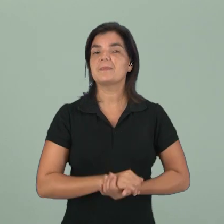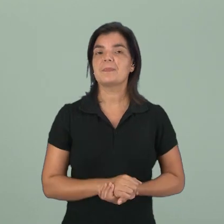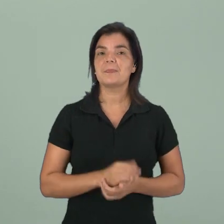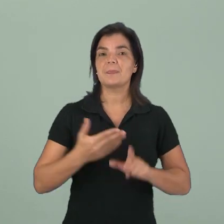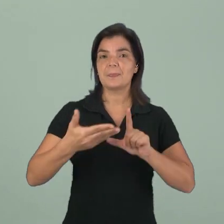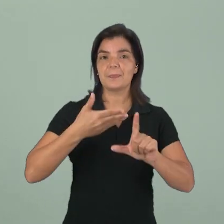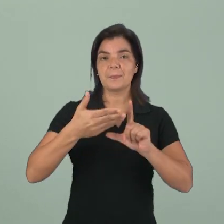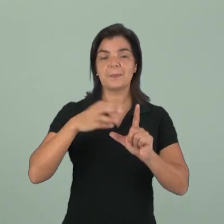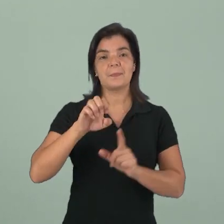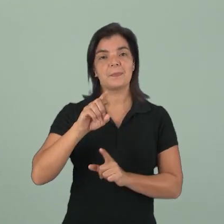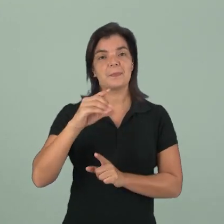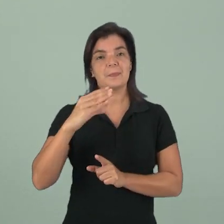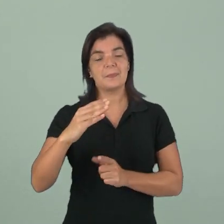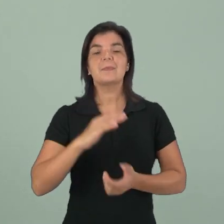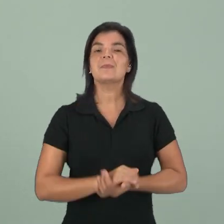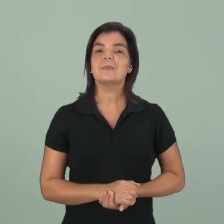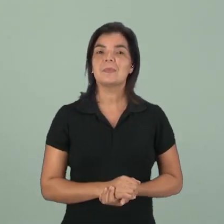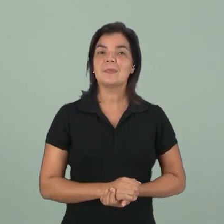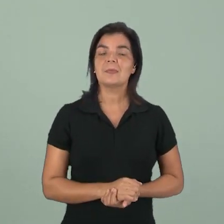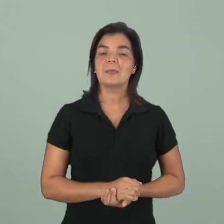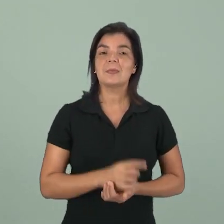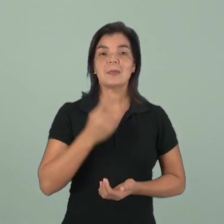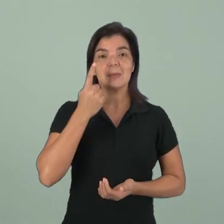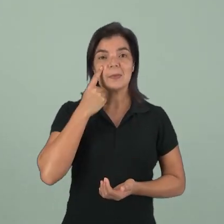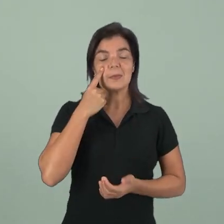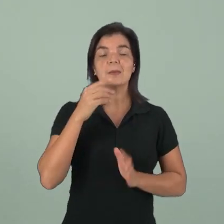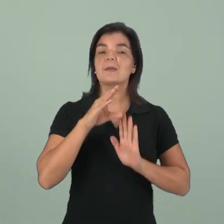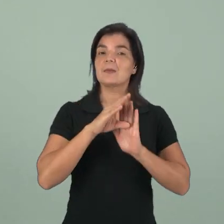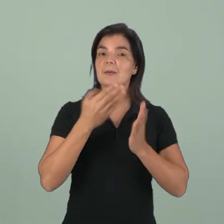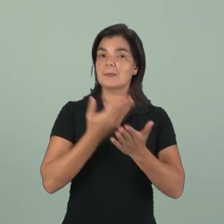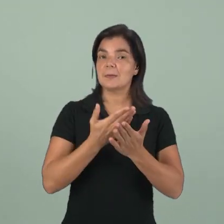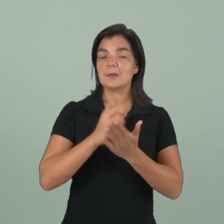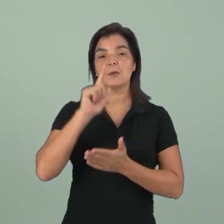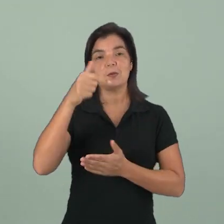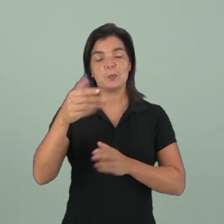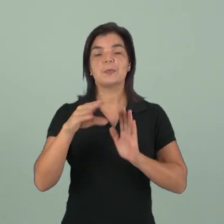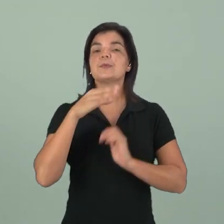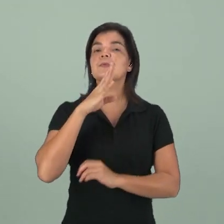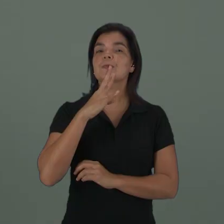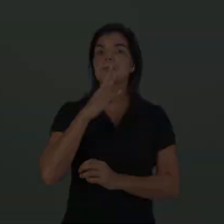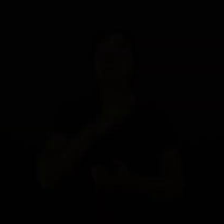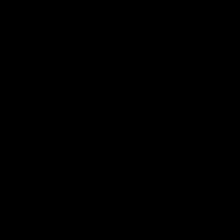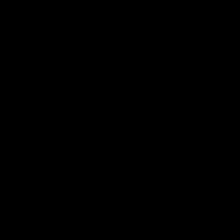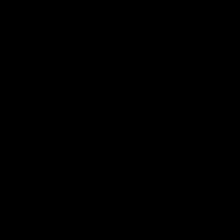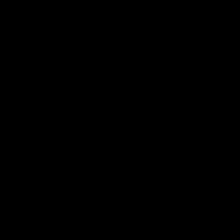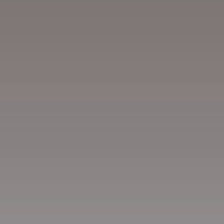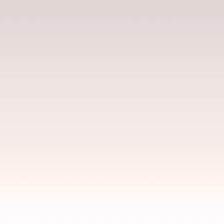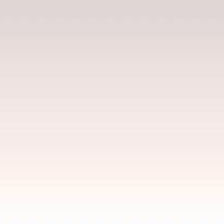Acesse a plataforma Eduque para acesso dessa aula e demais conhecimentos.